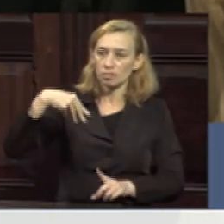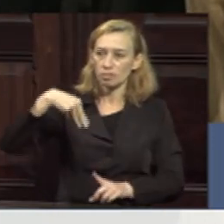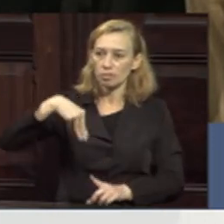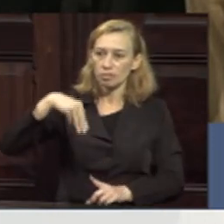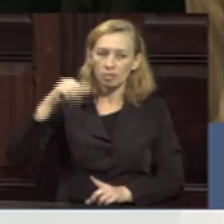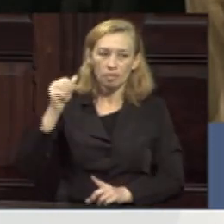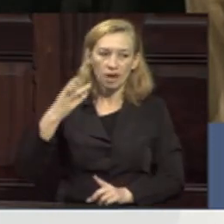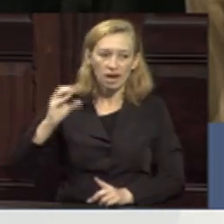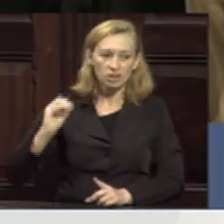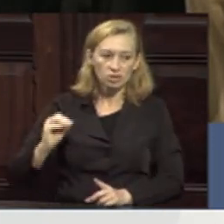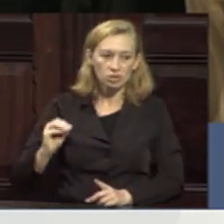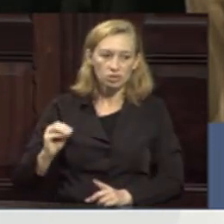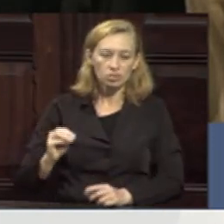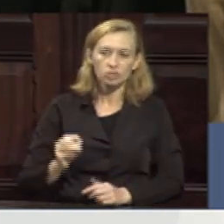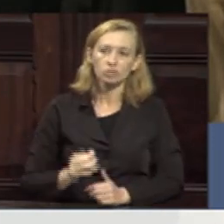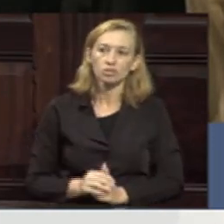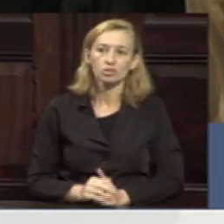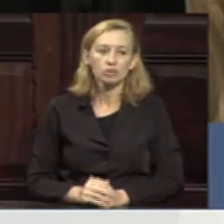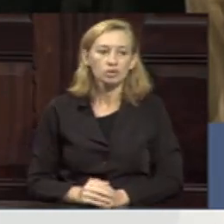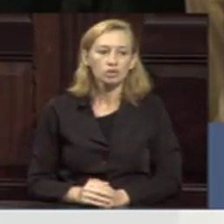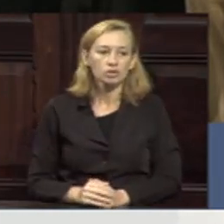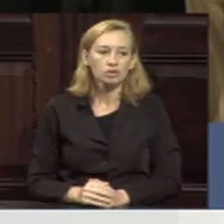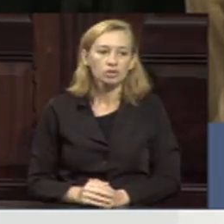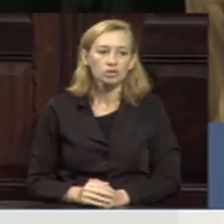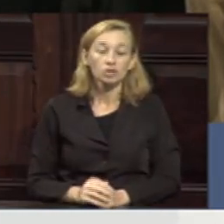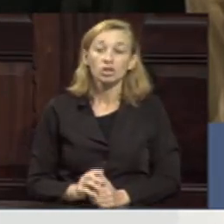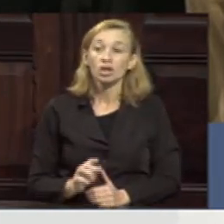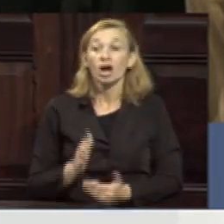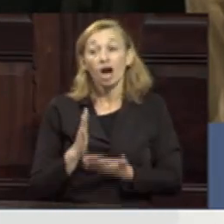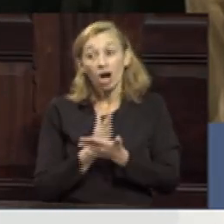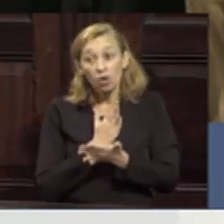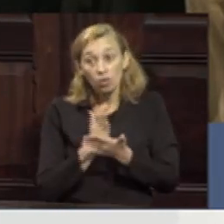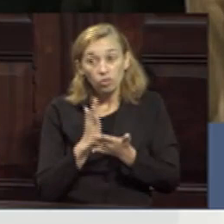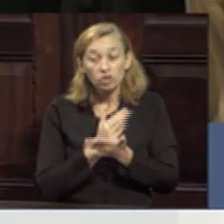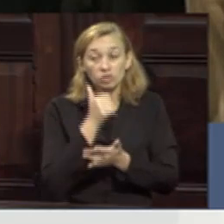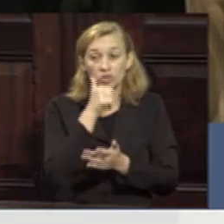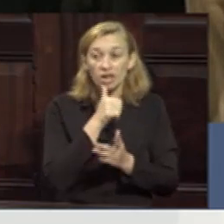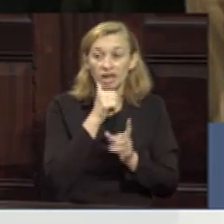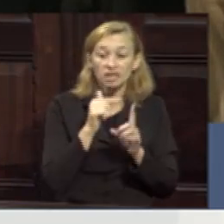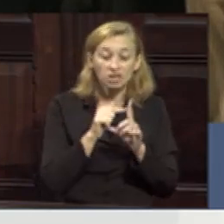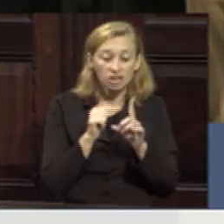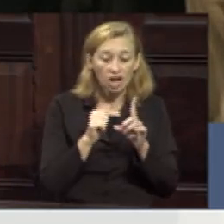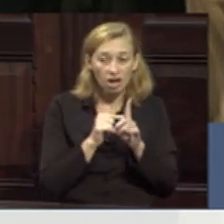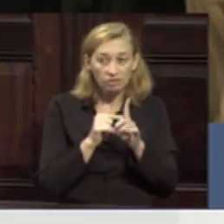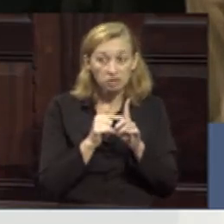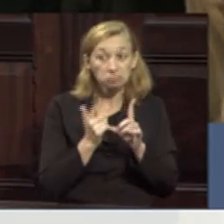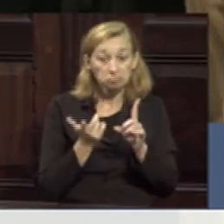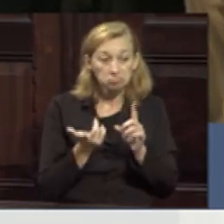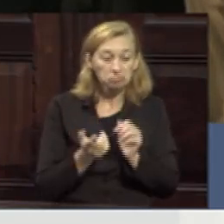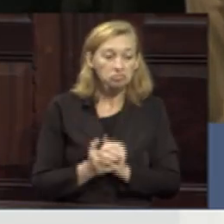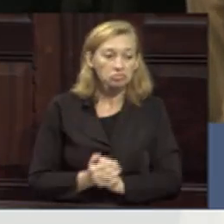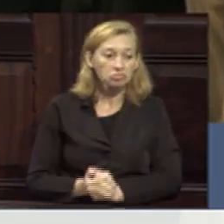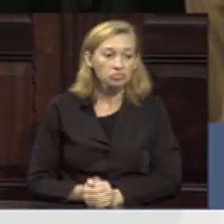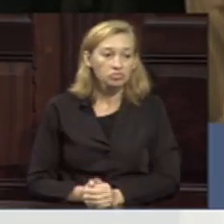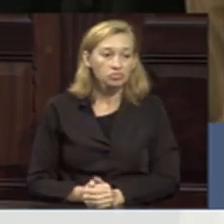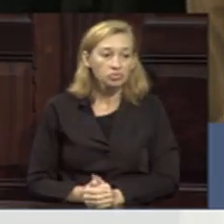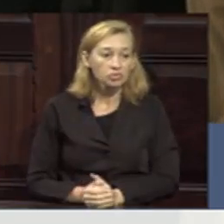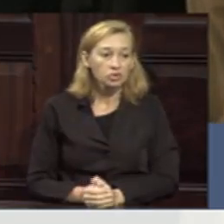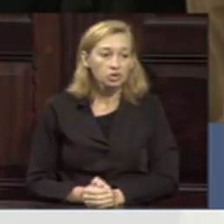Sinaliza o deputado Wagner Monte, algumas inclusive grávidas. E qual é o perfil? Eu não estou dizendo que o